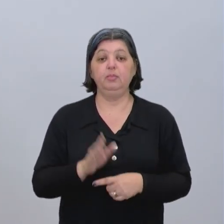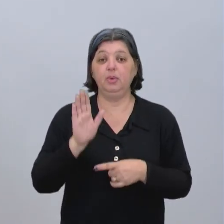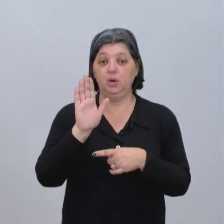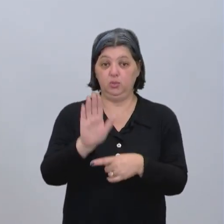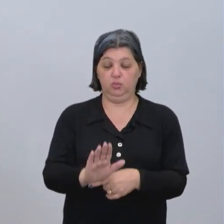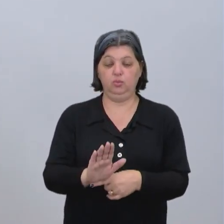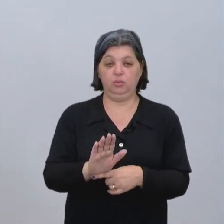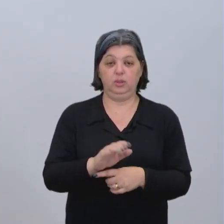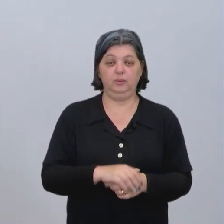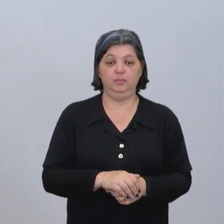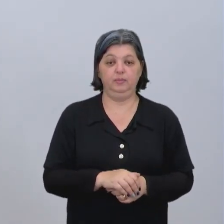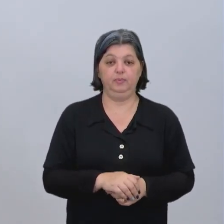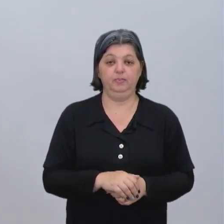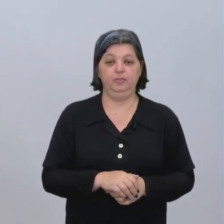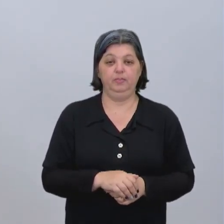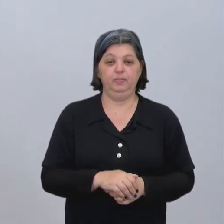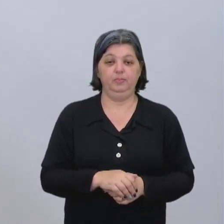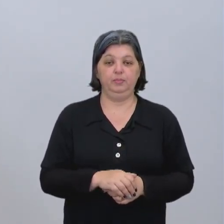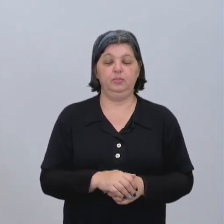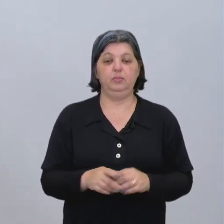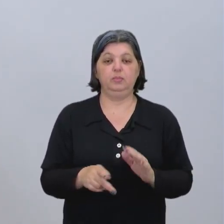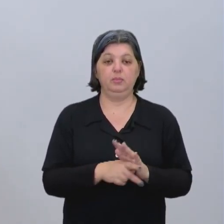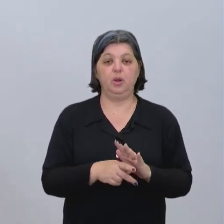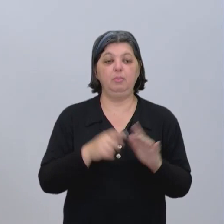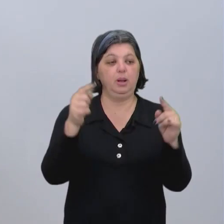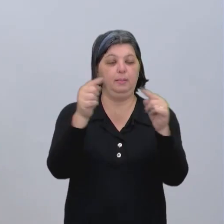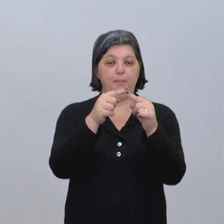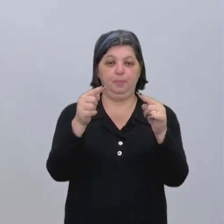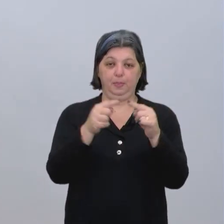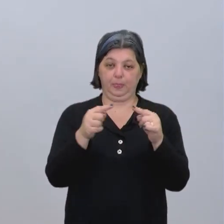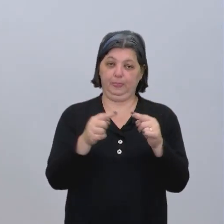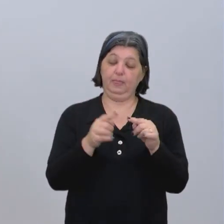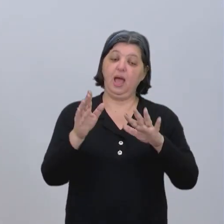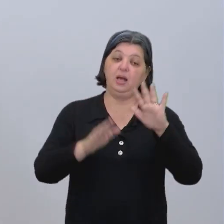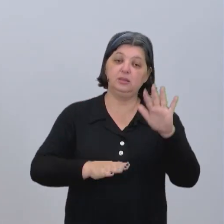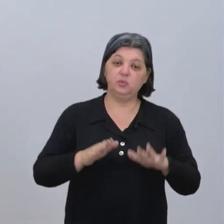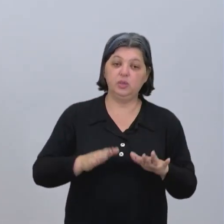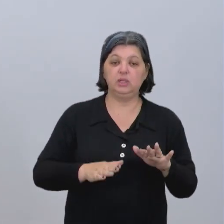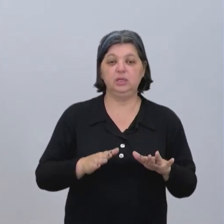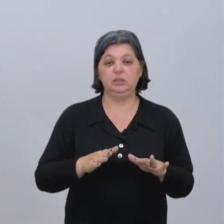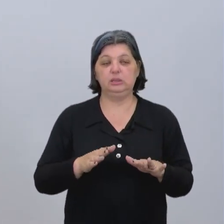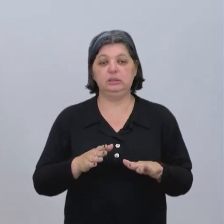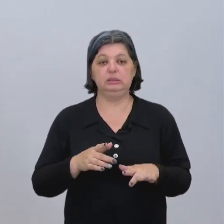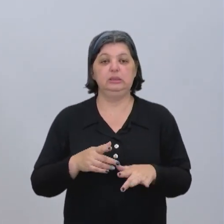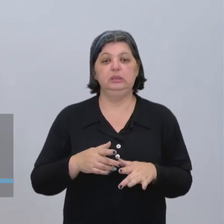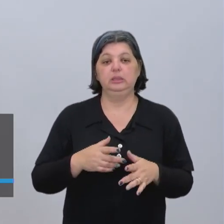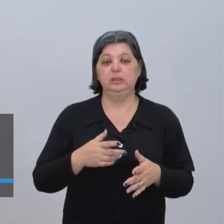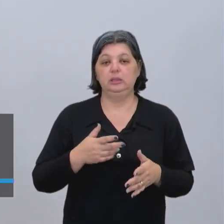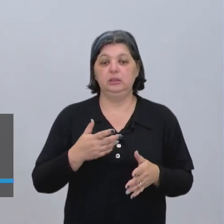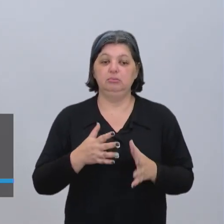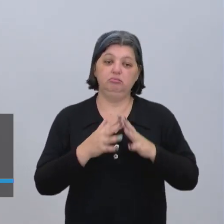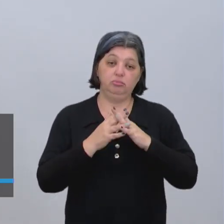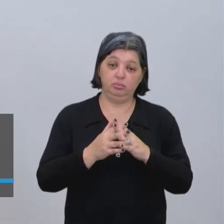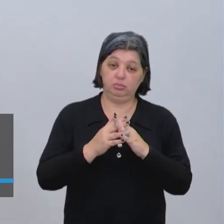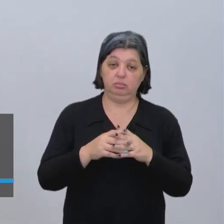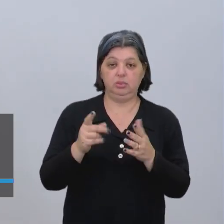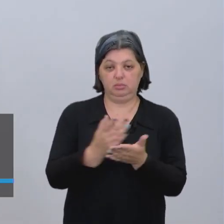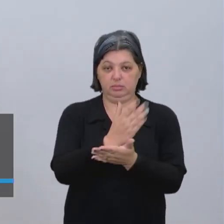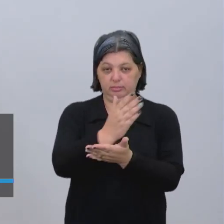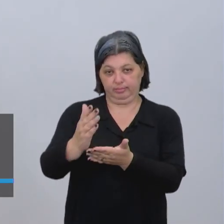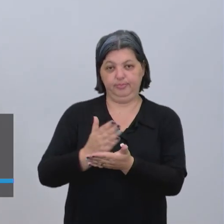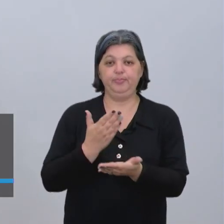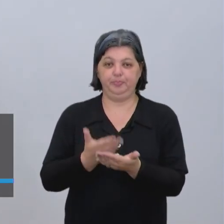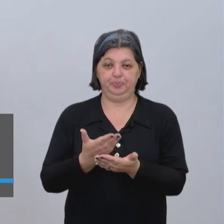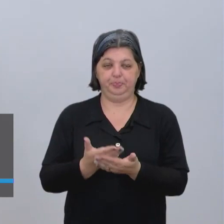auxilie, né, a justamente ligar esses pontos que muitas vezes podem ter ficado aí um pouco dispersos, justamente nessa divisão de